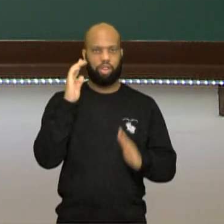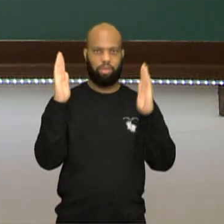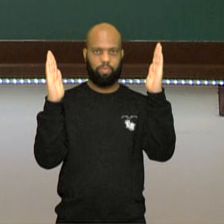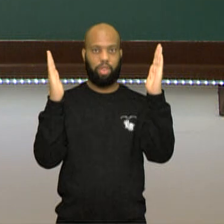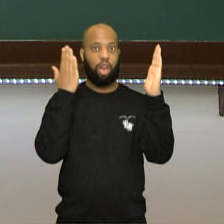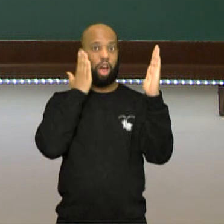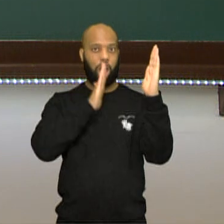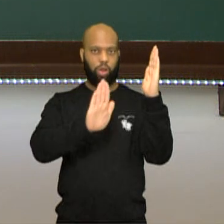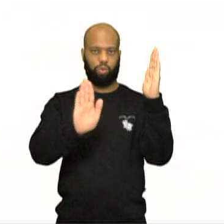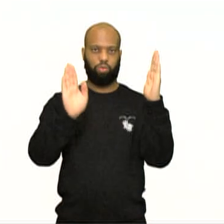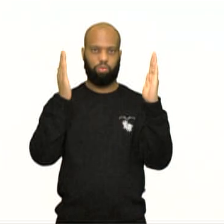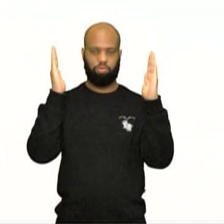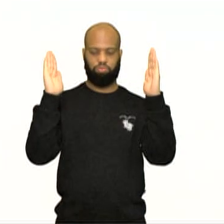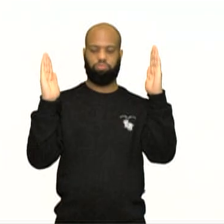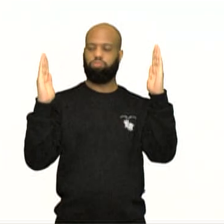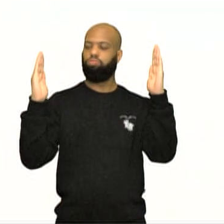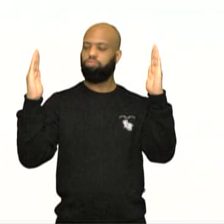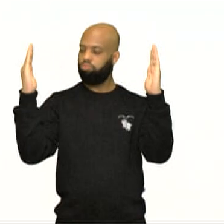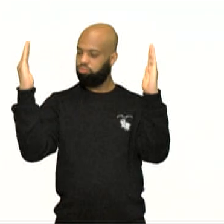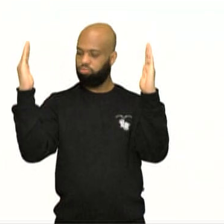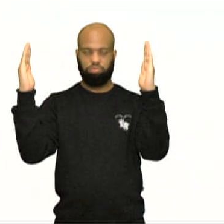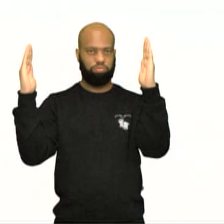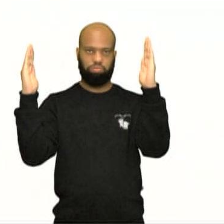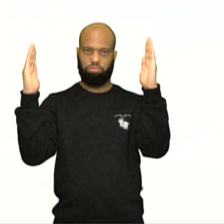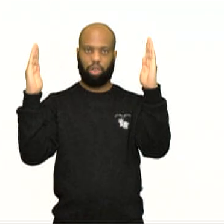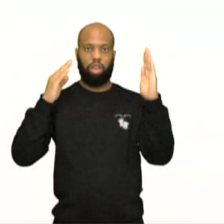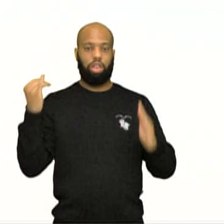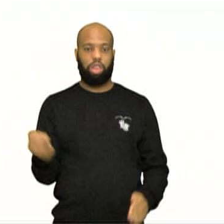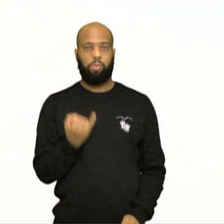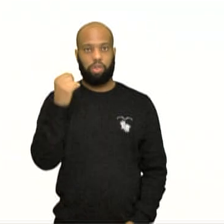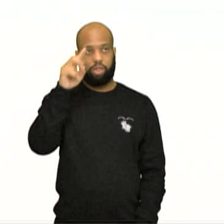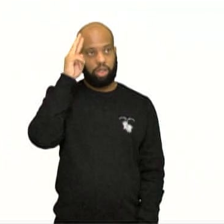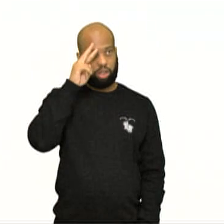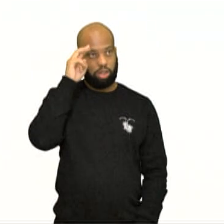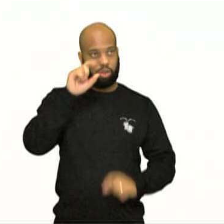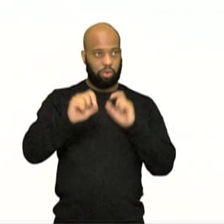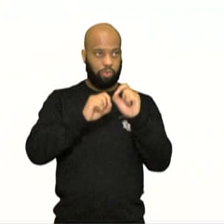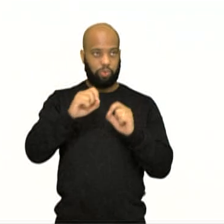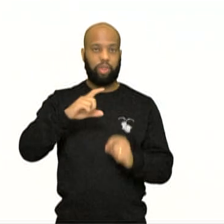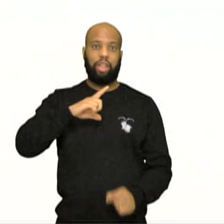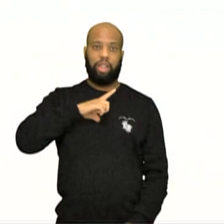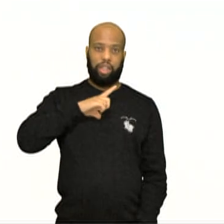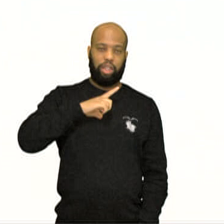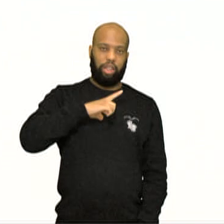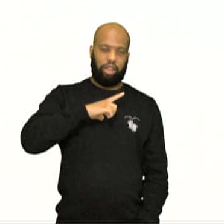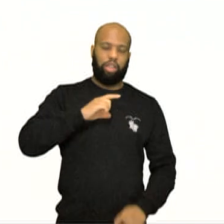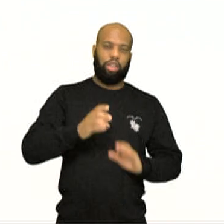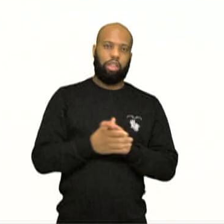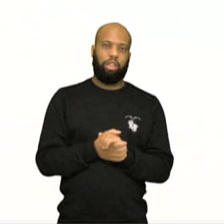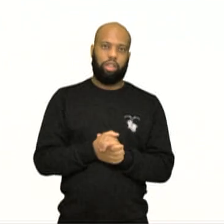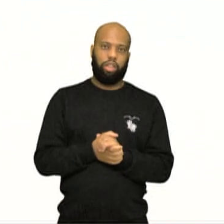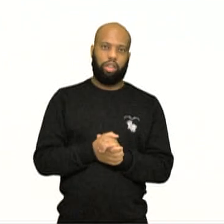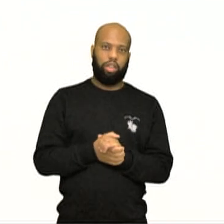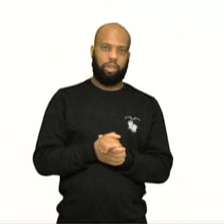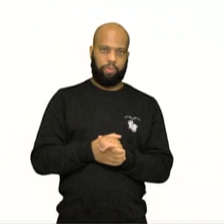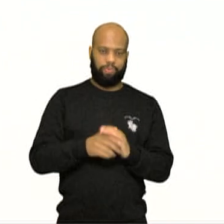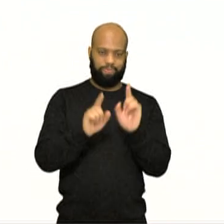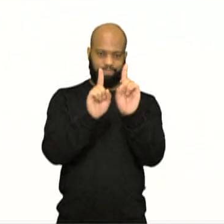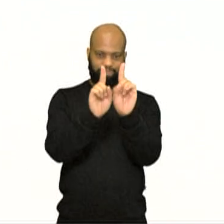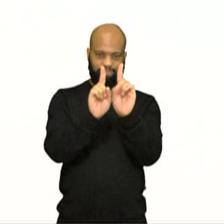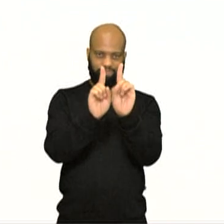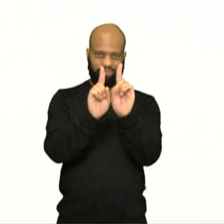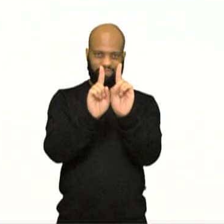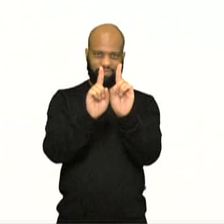placas, né? Na verdade, só lembrar vocês que aquele rocambole, né? Aquele capacitor cilíndrico que eu mostrei,